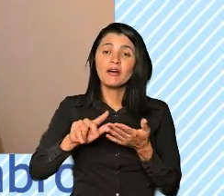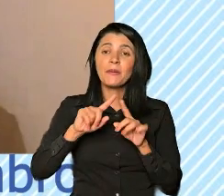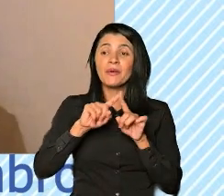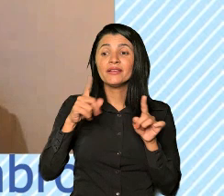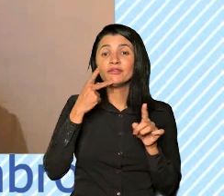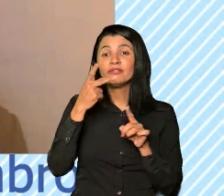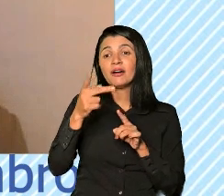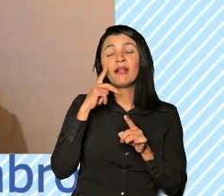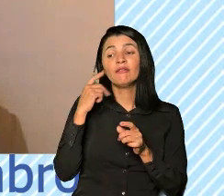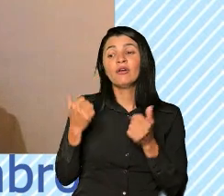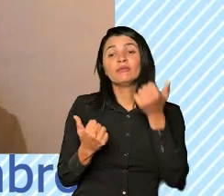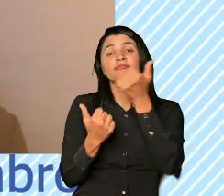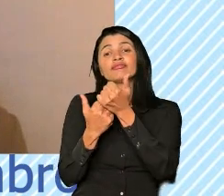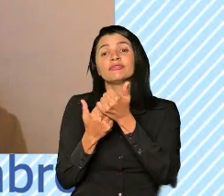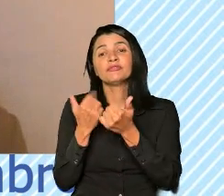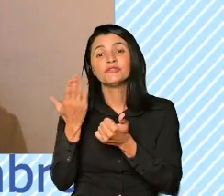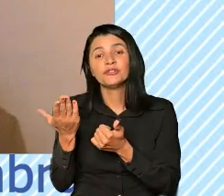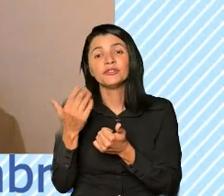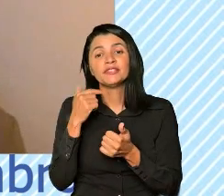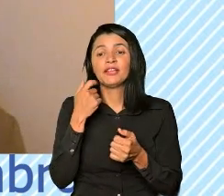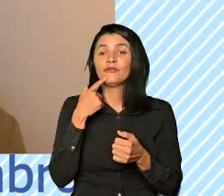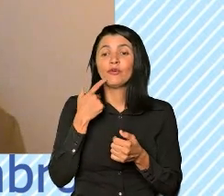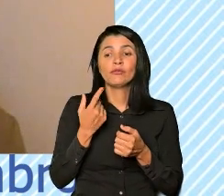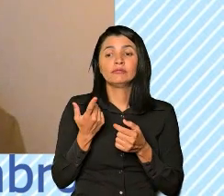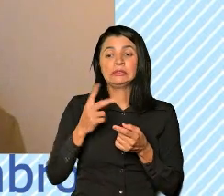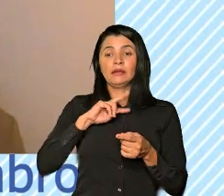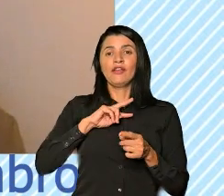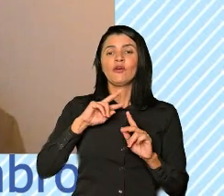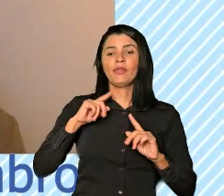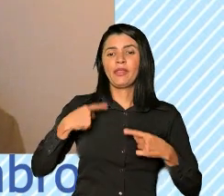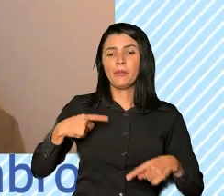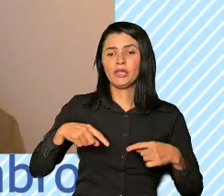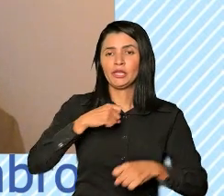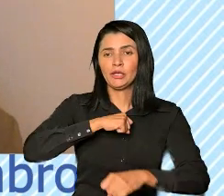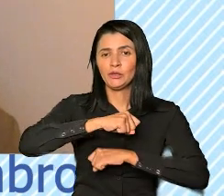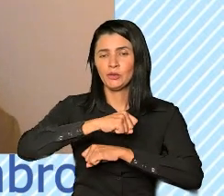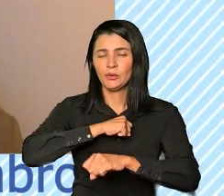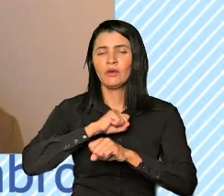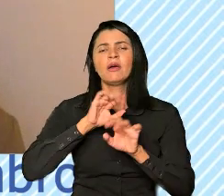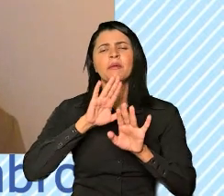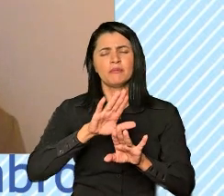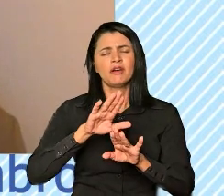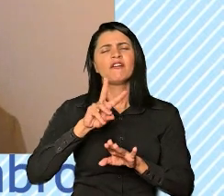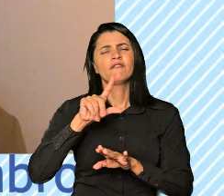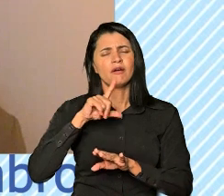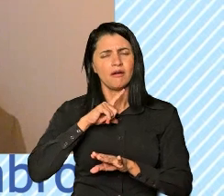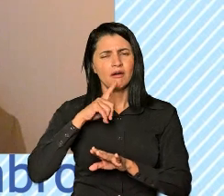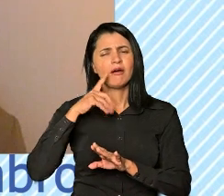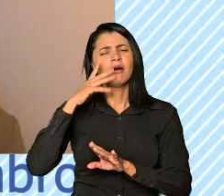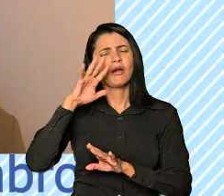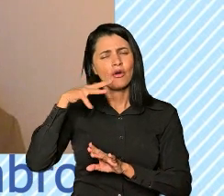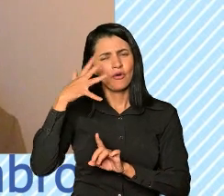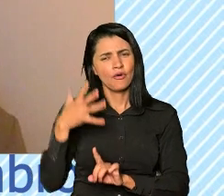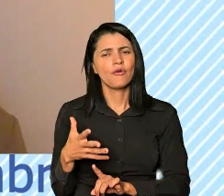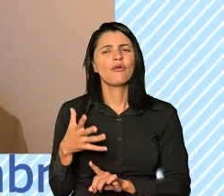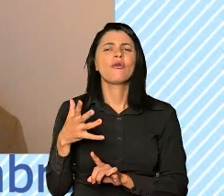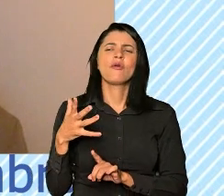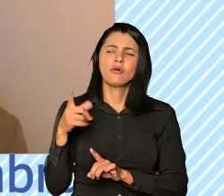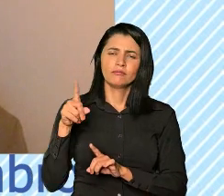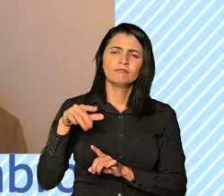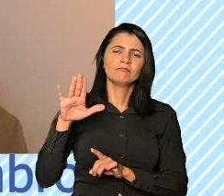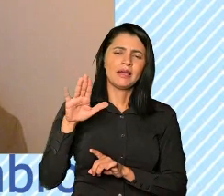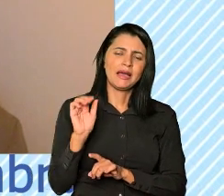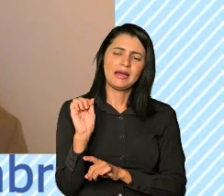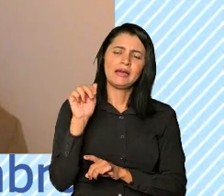sua fala e vou ficar assim, virar debatedora. Nós vamos ter a honra de ter a Anitta